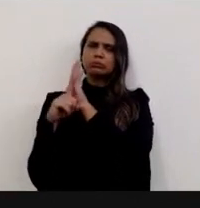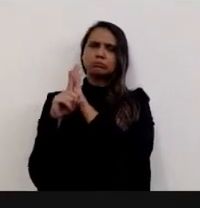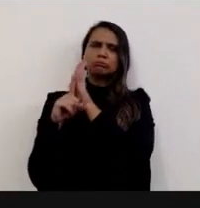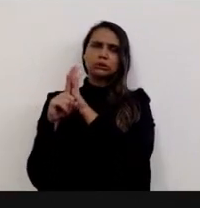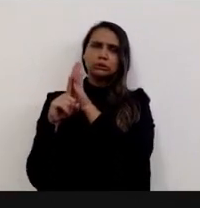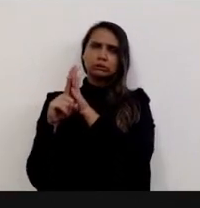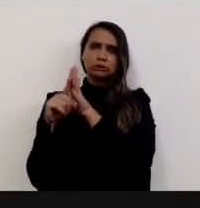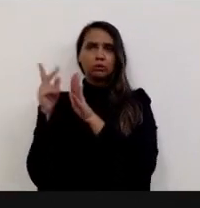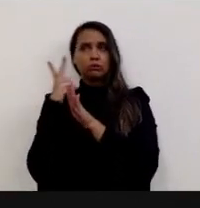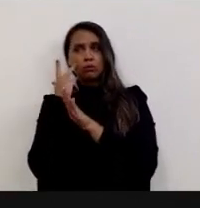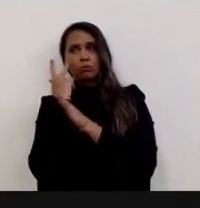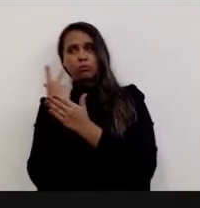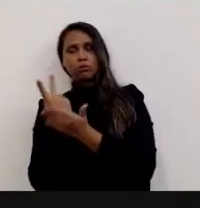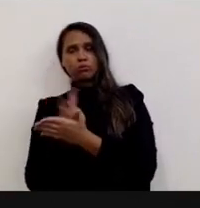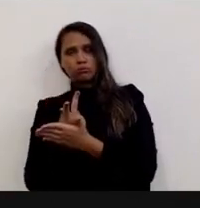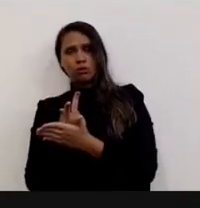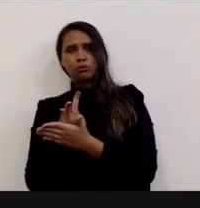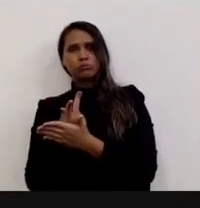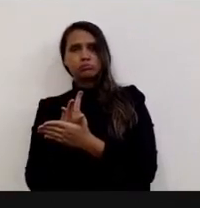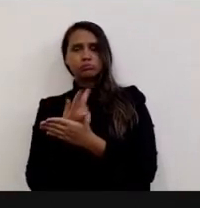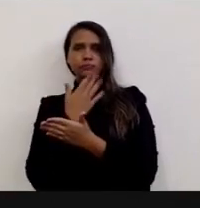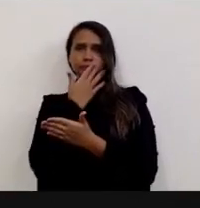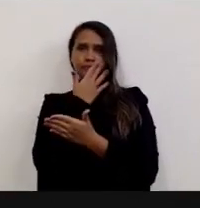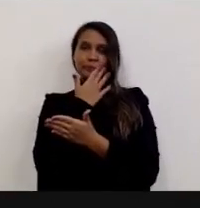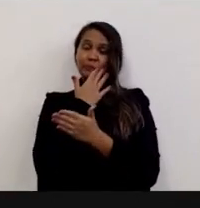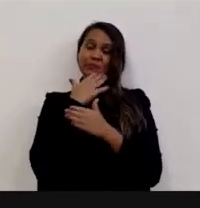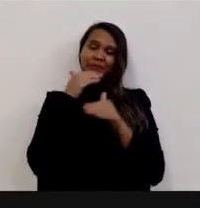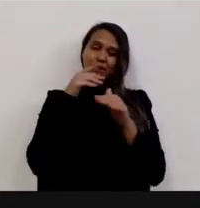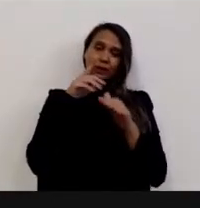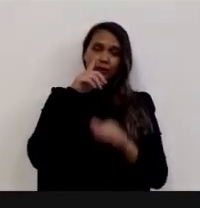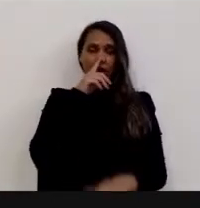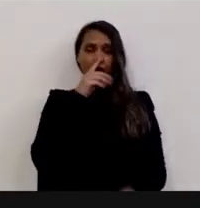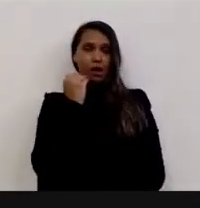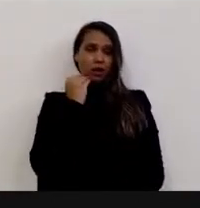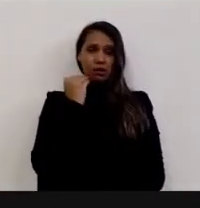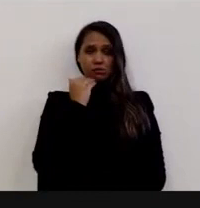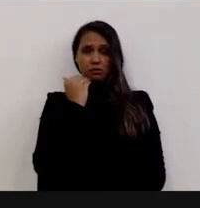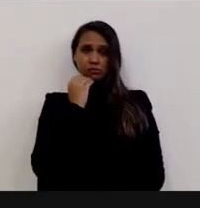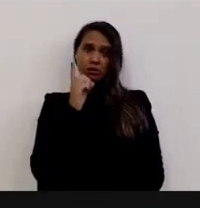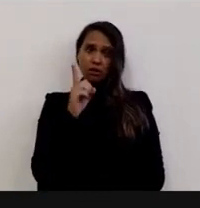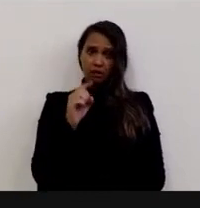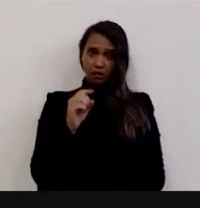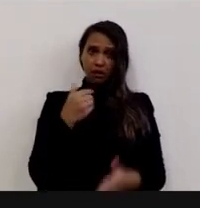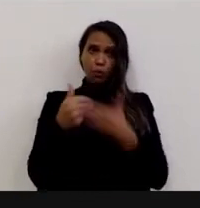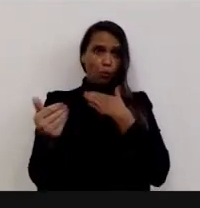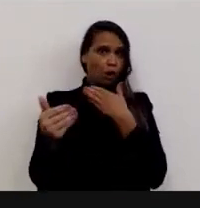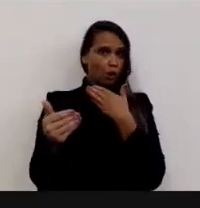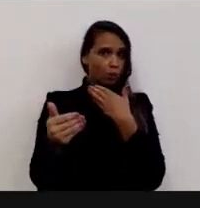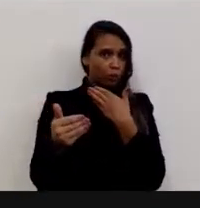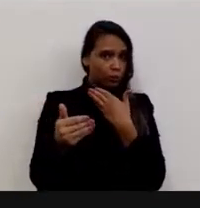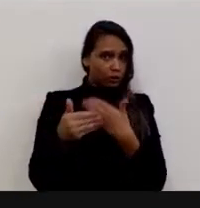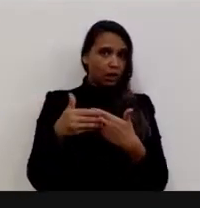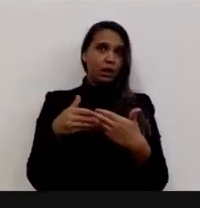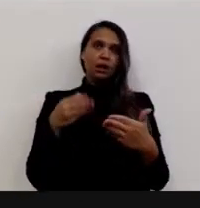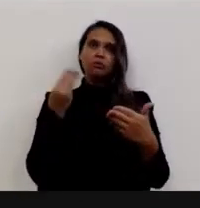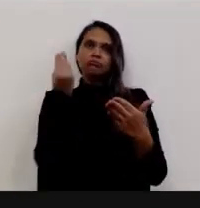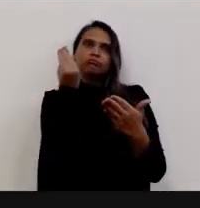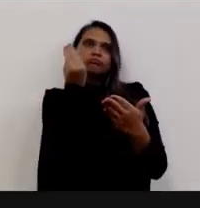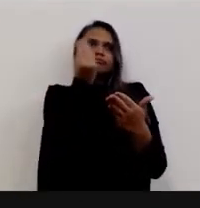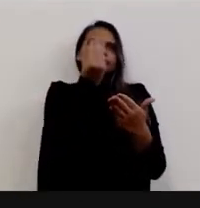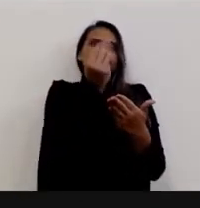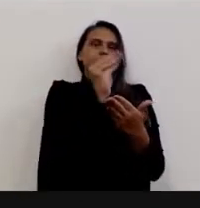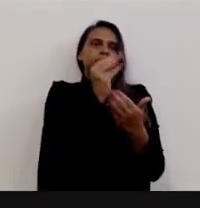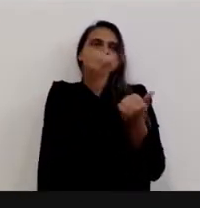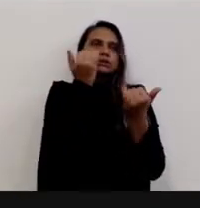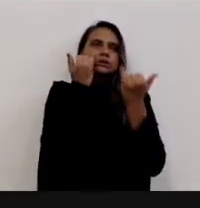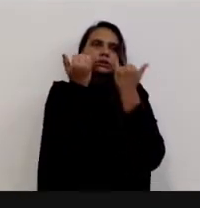que normalmente acontecem. Então, a anomalia é qualquer registro, qualquer instância de dados